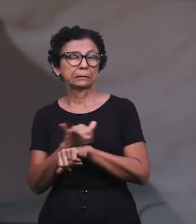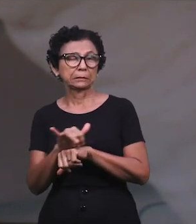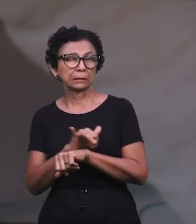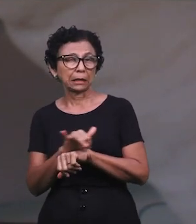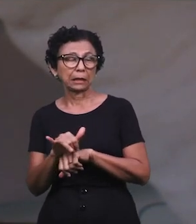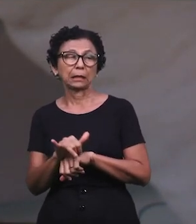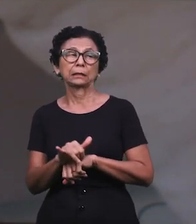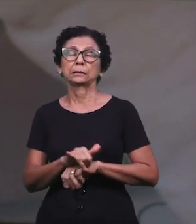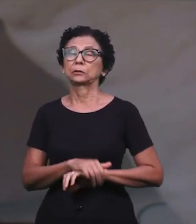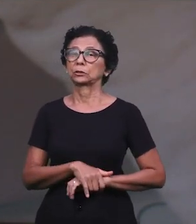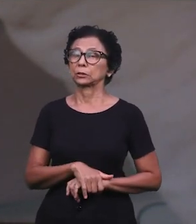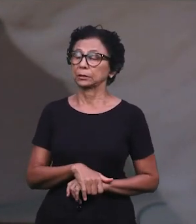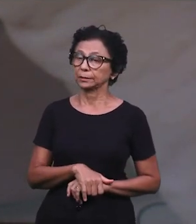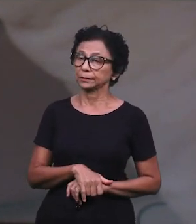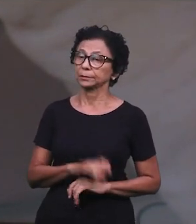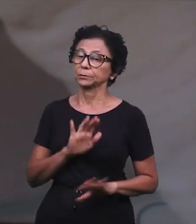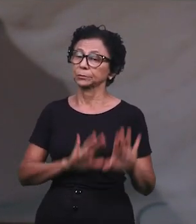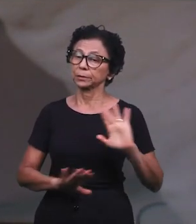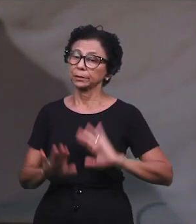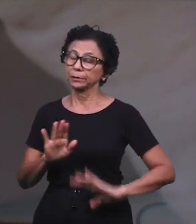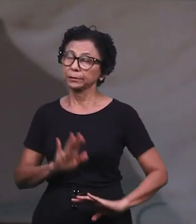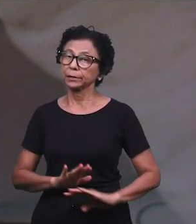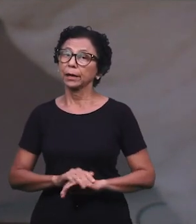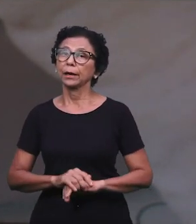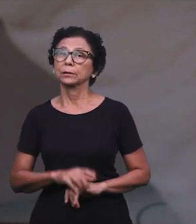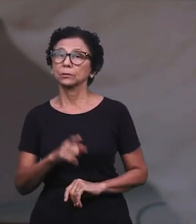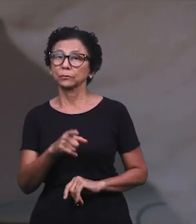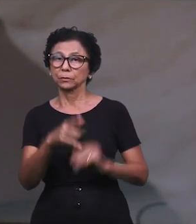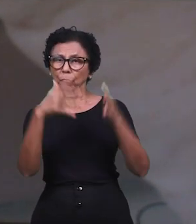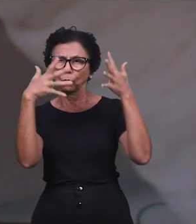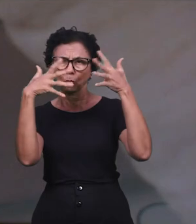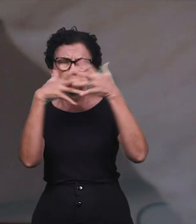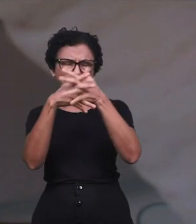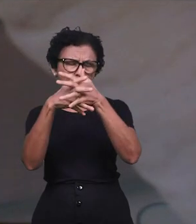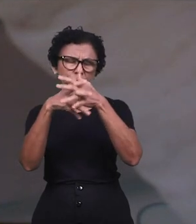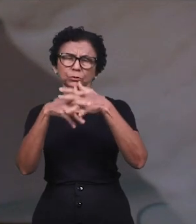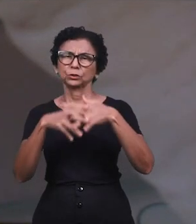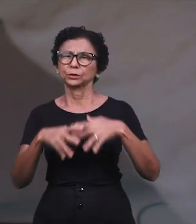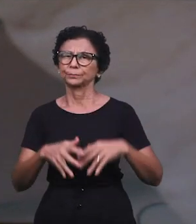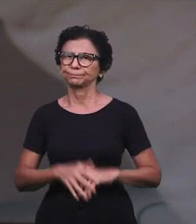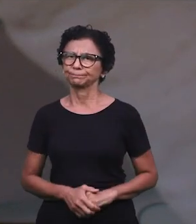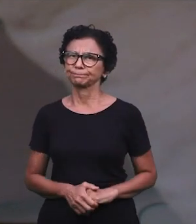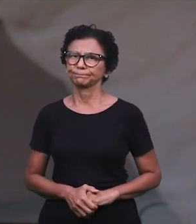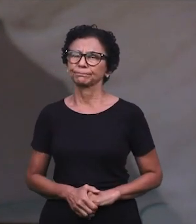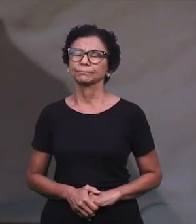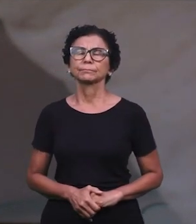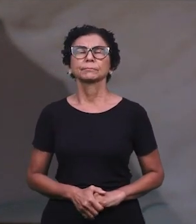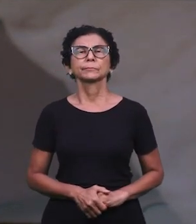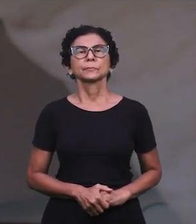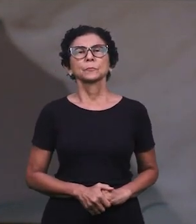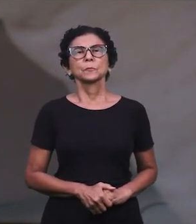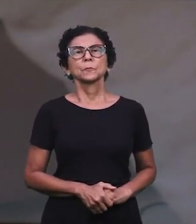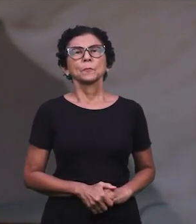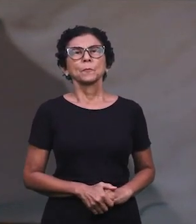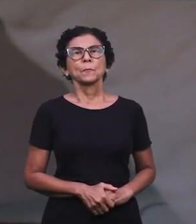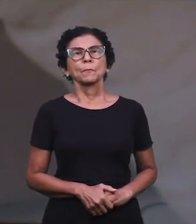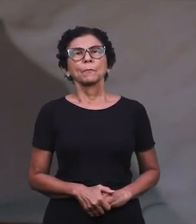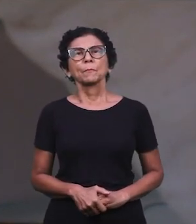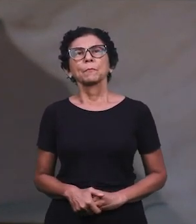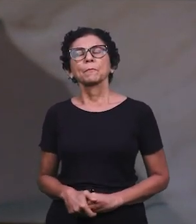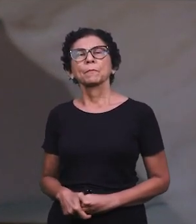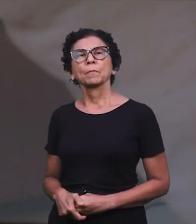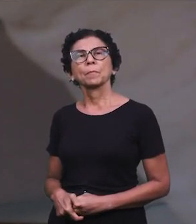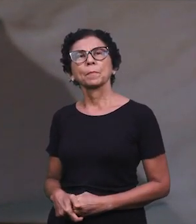são difundidas por aí e que você pode acabar se atrapalhando ao invés de evoluir, tudo bem? Então,